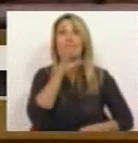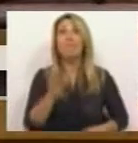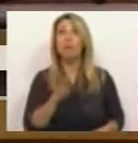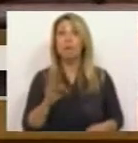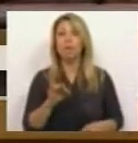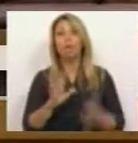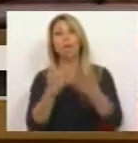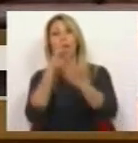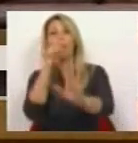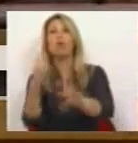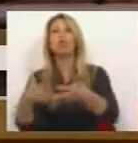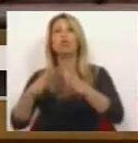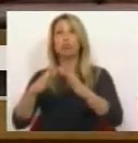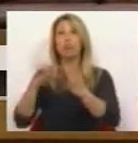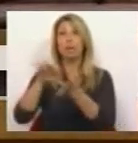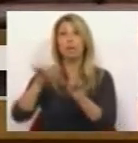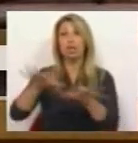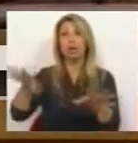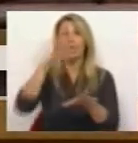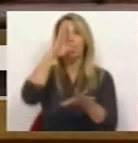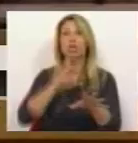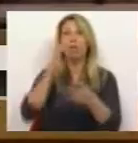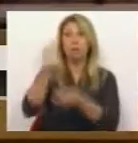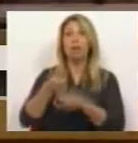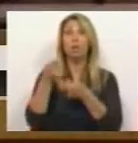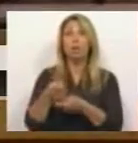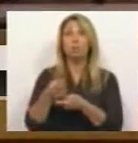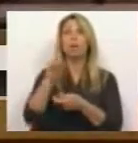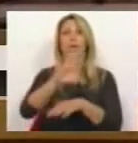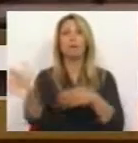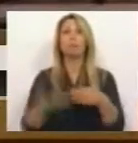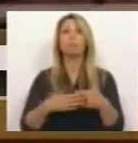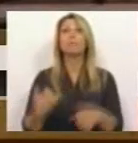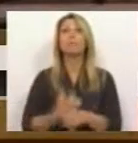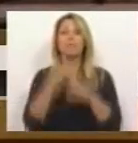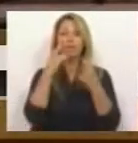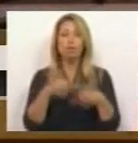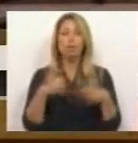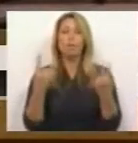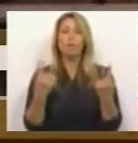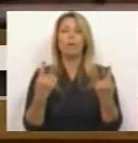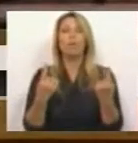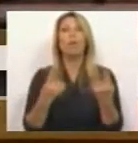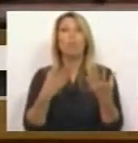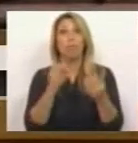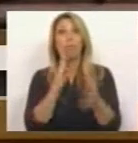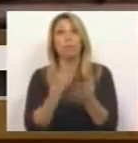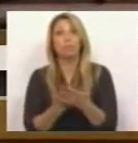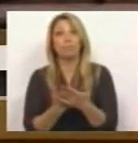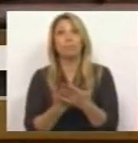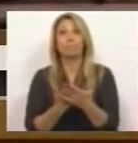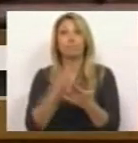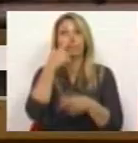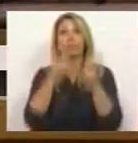das estruturas descentralizadas do Ministério da Agricultura e o encerramento de serviços públicos que em muito contribuíram para